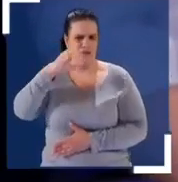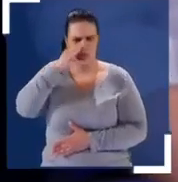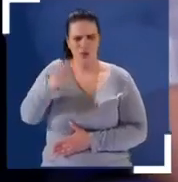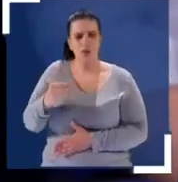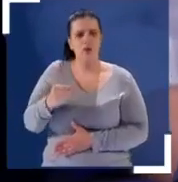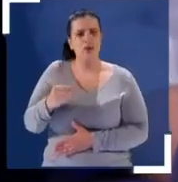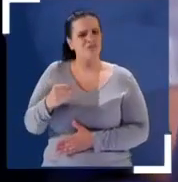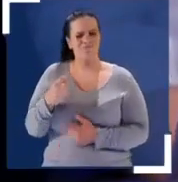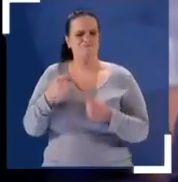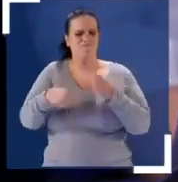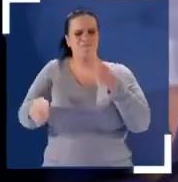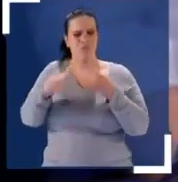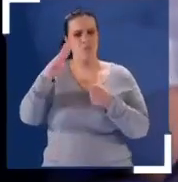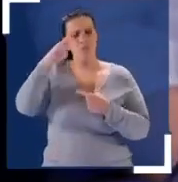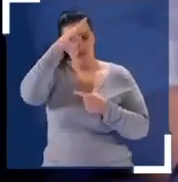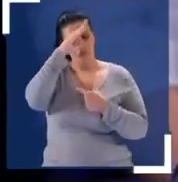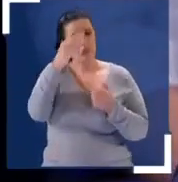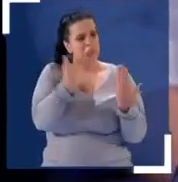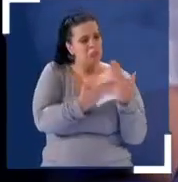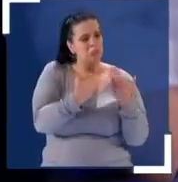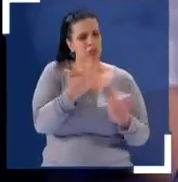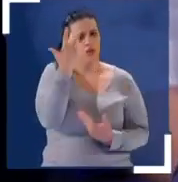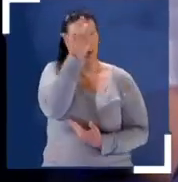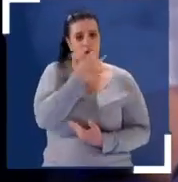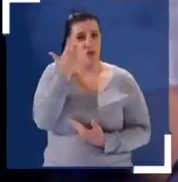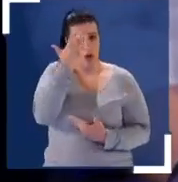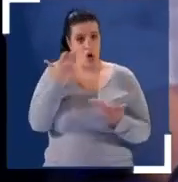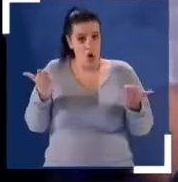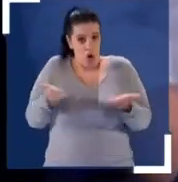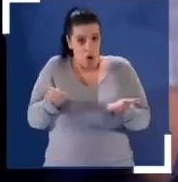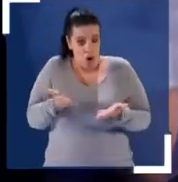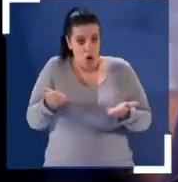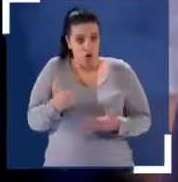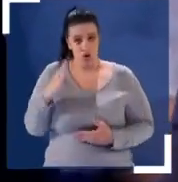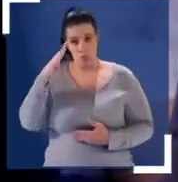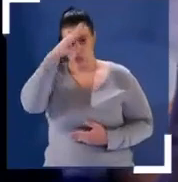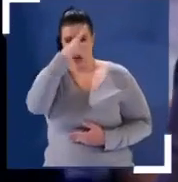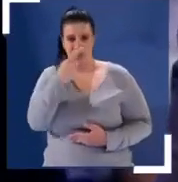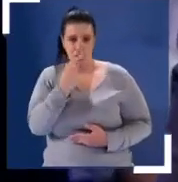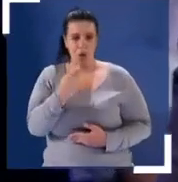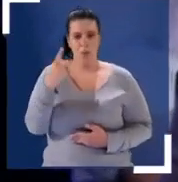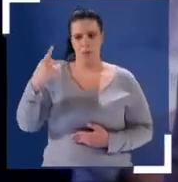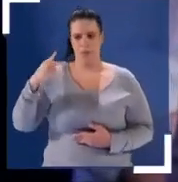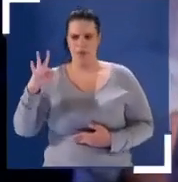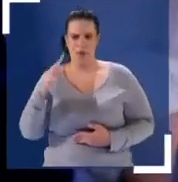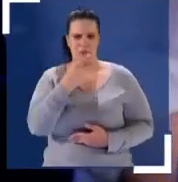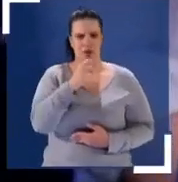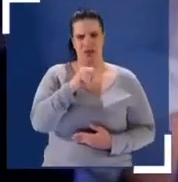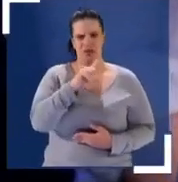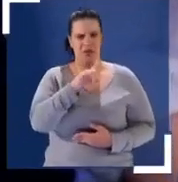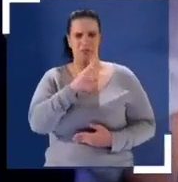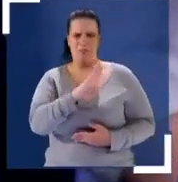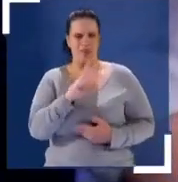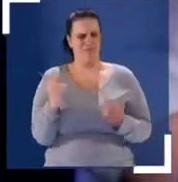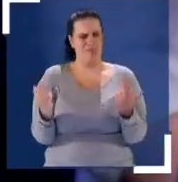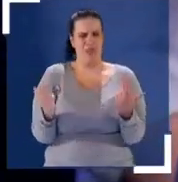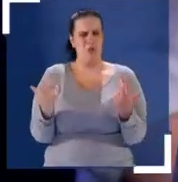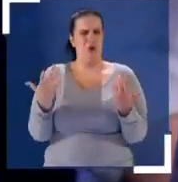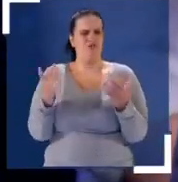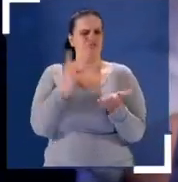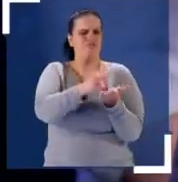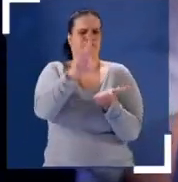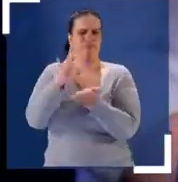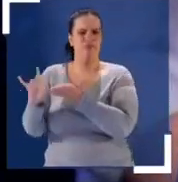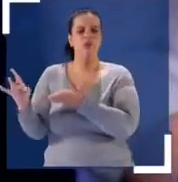PT, Fernando Haddad. Hoje, o candidato Bolsonaro disse que PT e PSDB são semelhantes e que ele é contra tudo isso. Eu queria saber se o